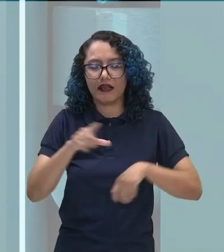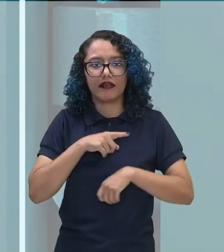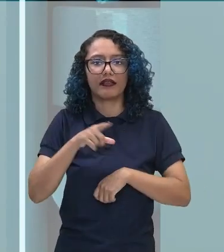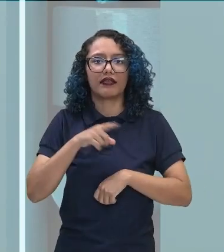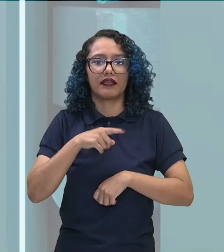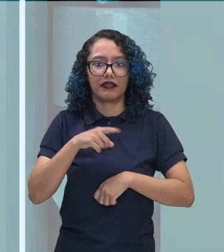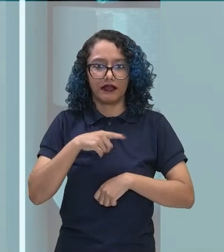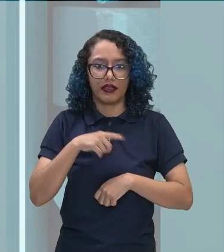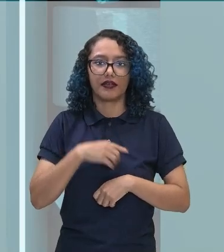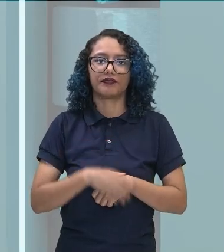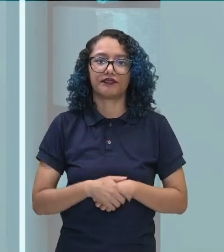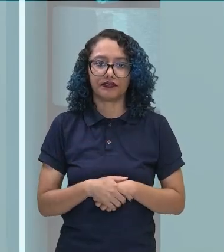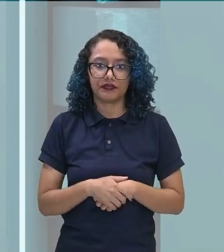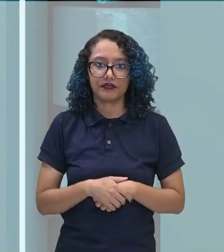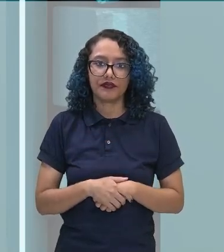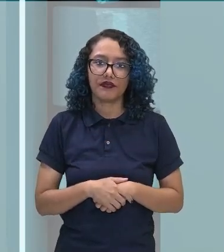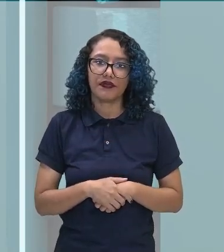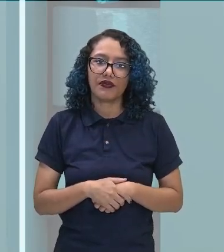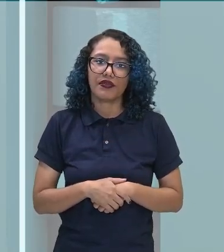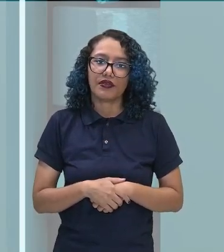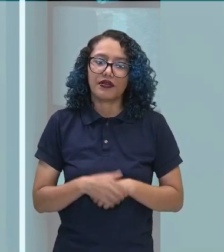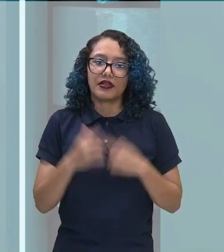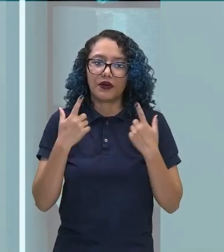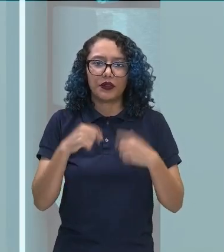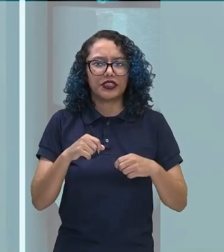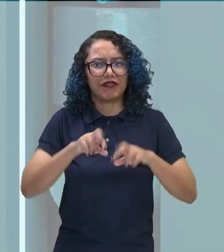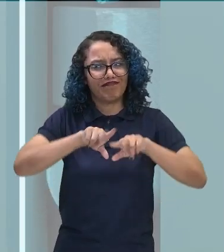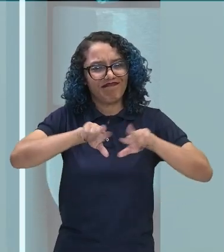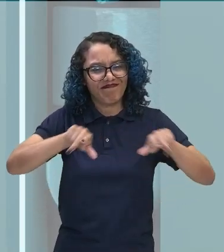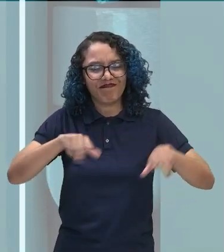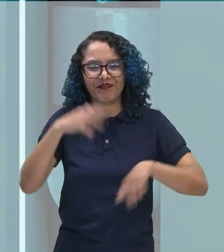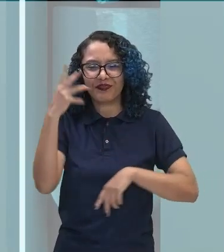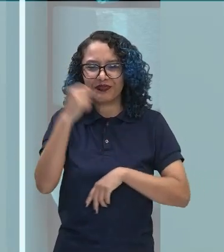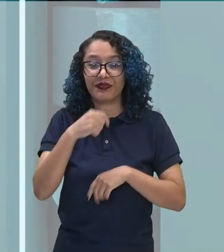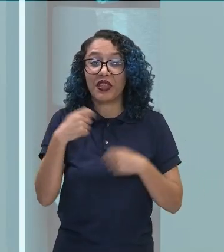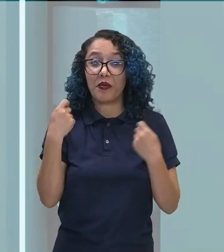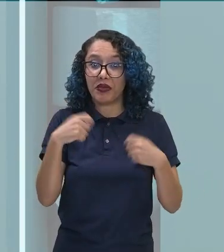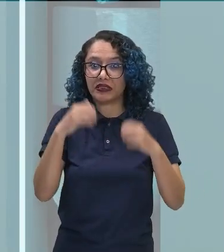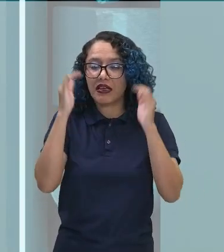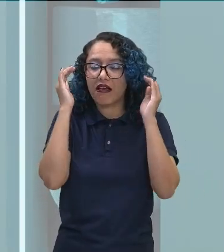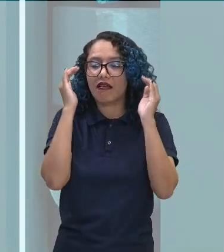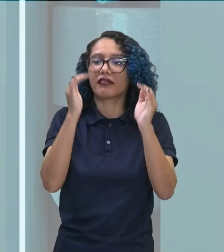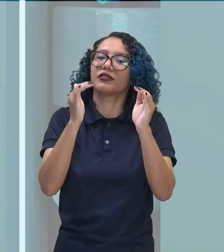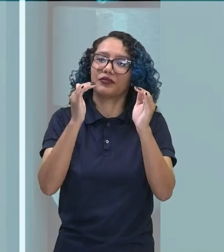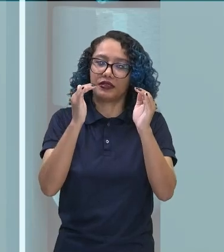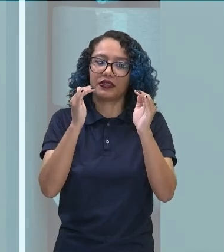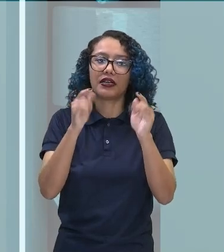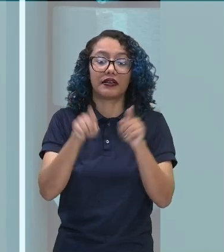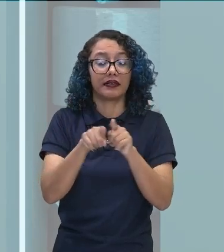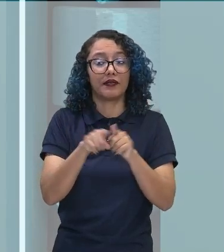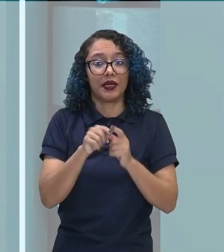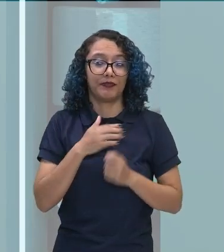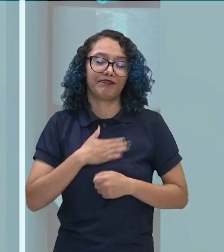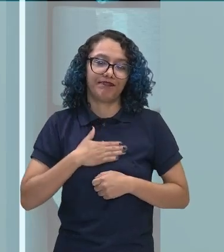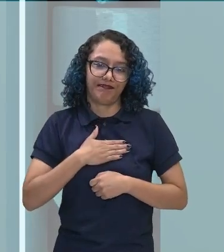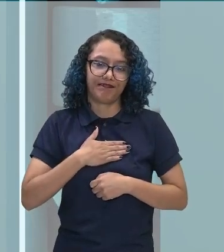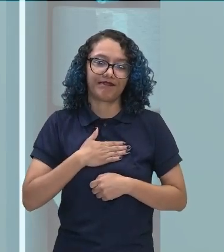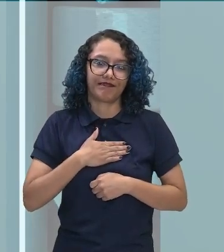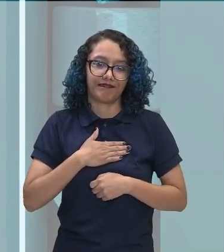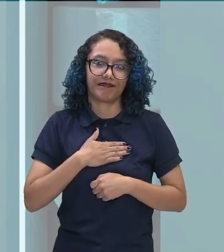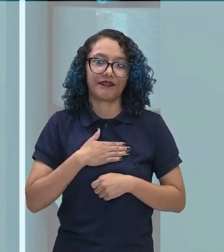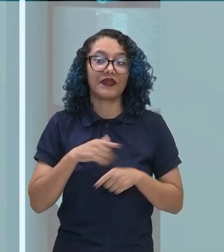diversidade linguística é muito linda e precisamos respeitar e gostar